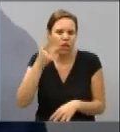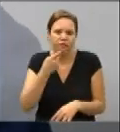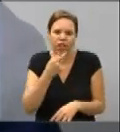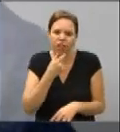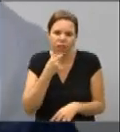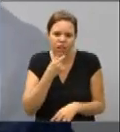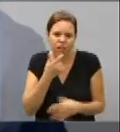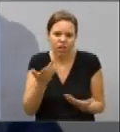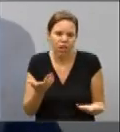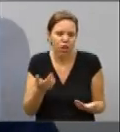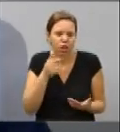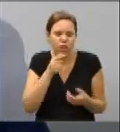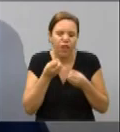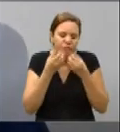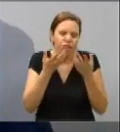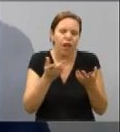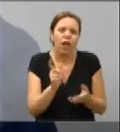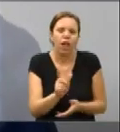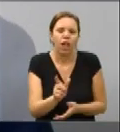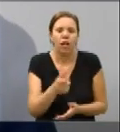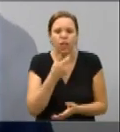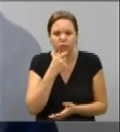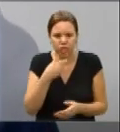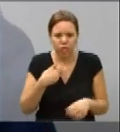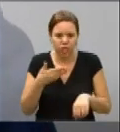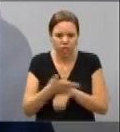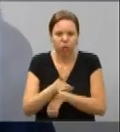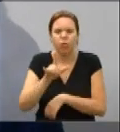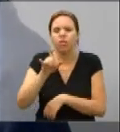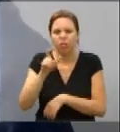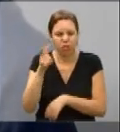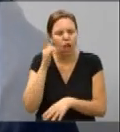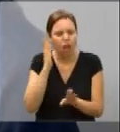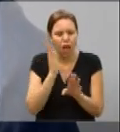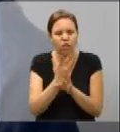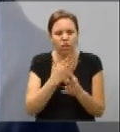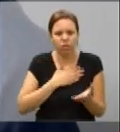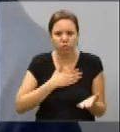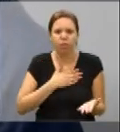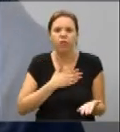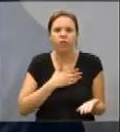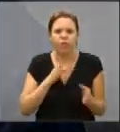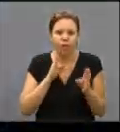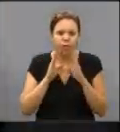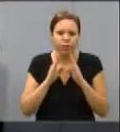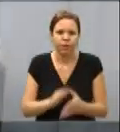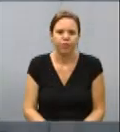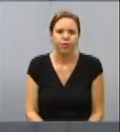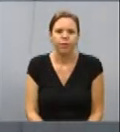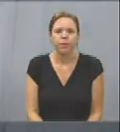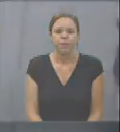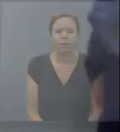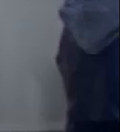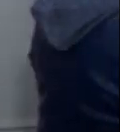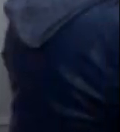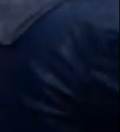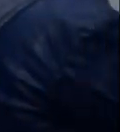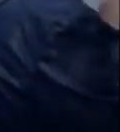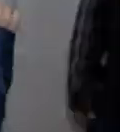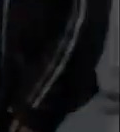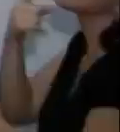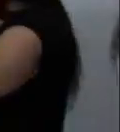então eu não consigo pronunciar. Mas se você entrar no meu Instagram, você consegue chegar na minha página de Facebook.